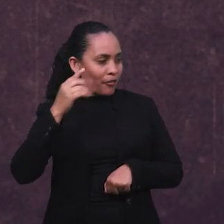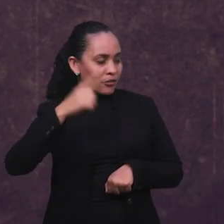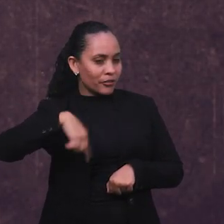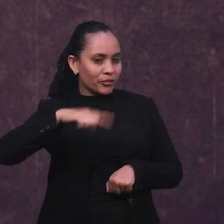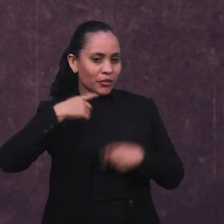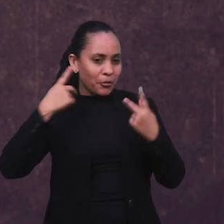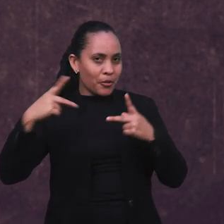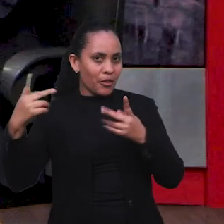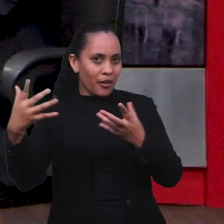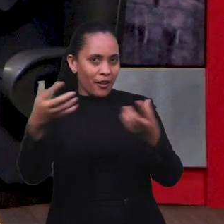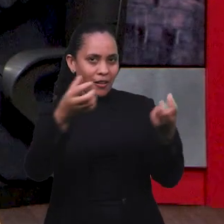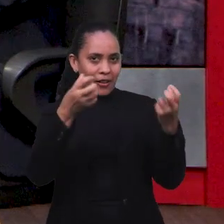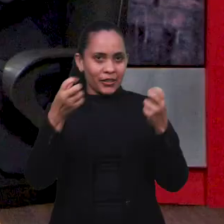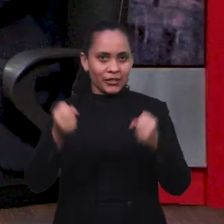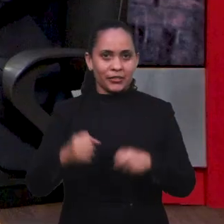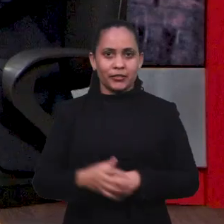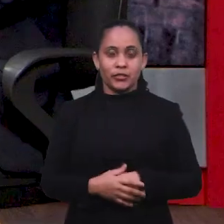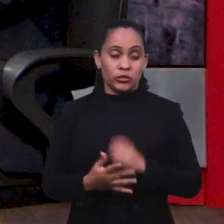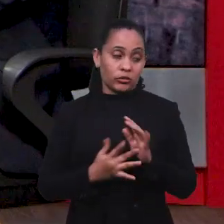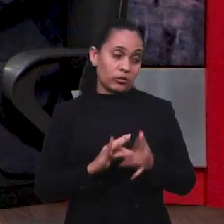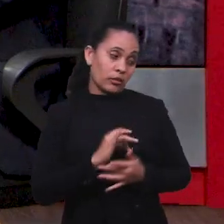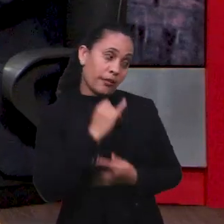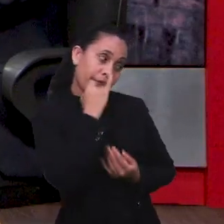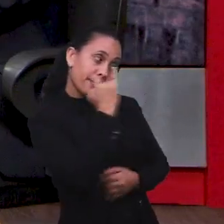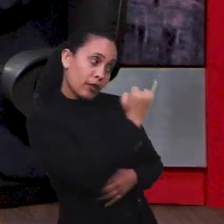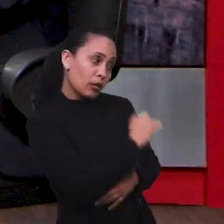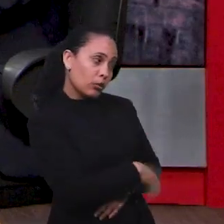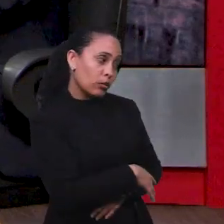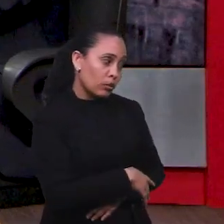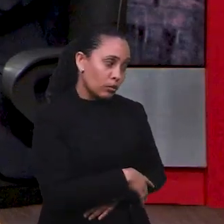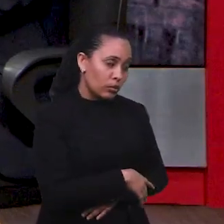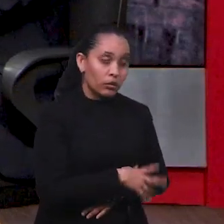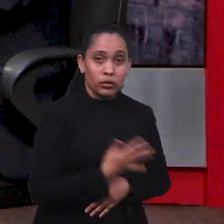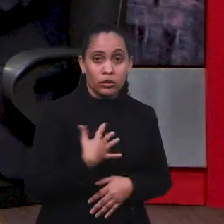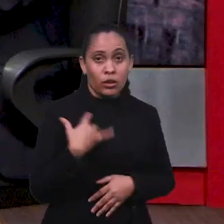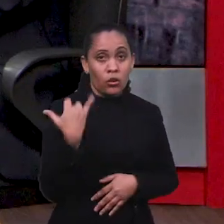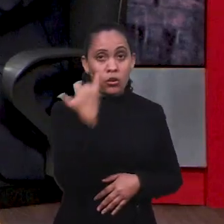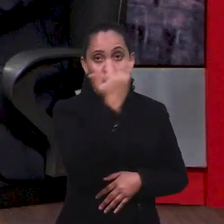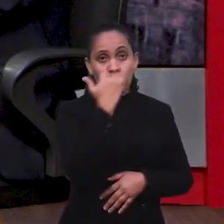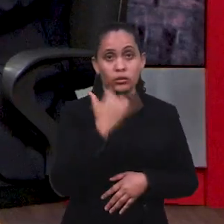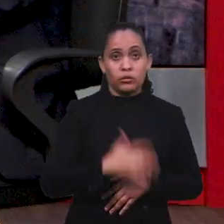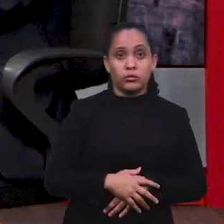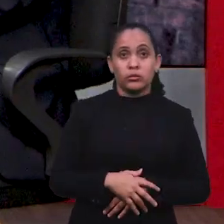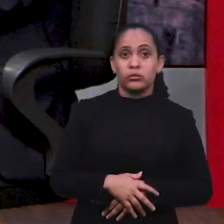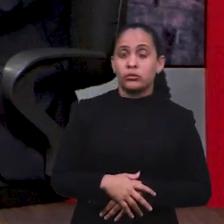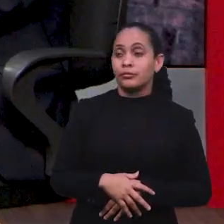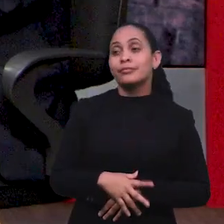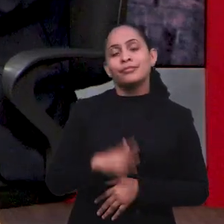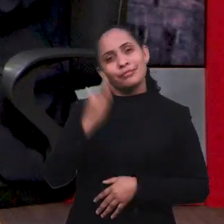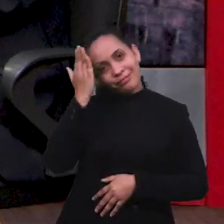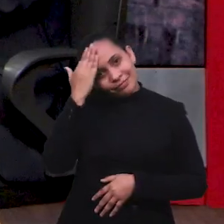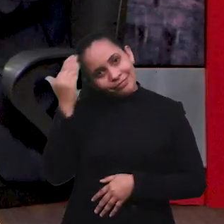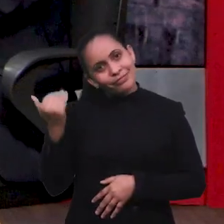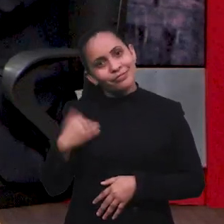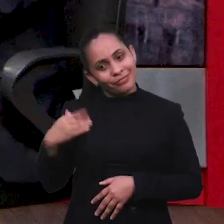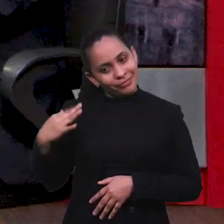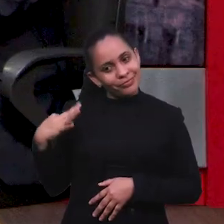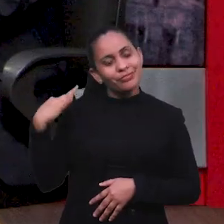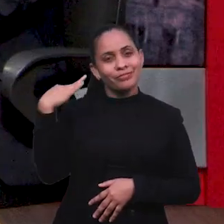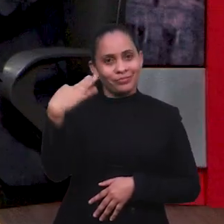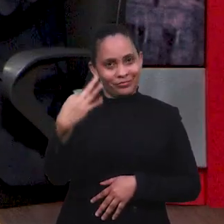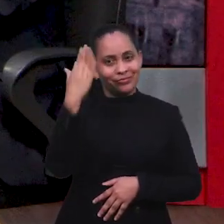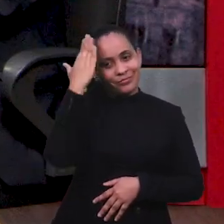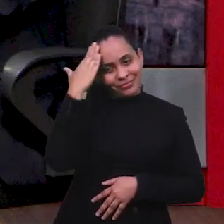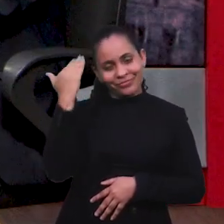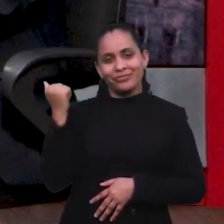Outro texto. Jesus já contestou na hora, né? Já contestou na hora. Já profeticamente sabendo o que ia acontecer no futuro, né? Sabia.